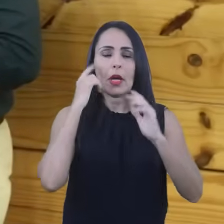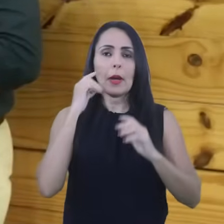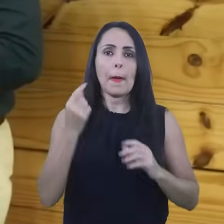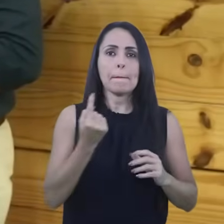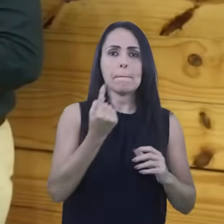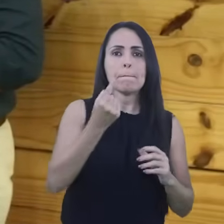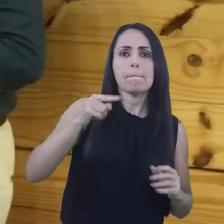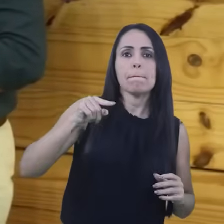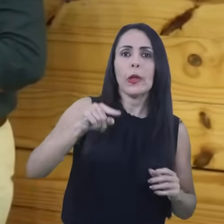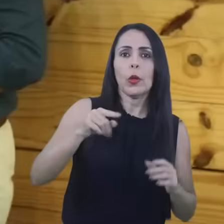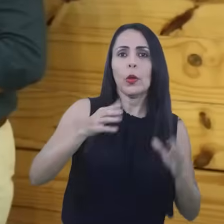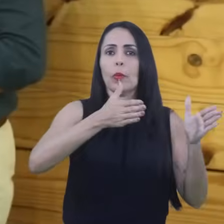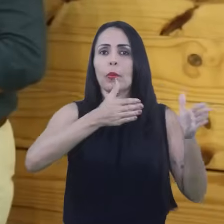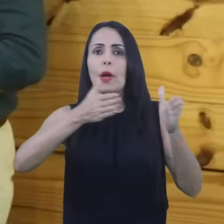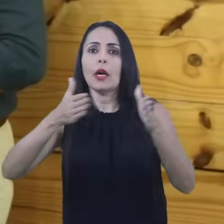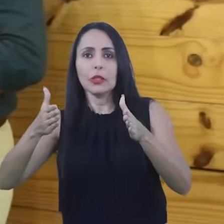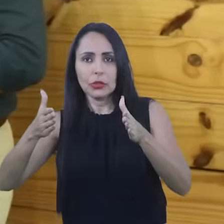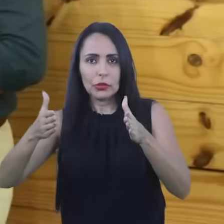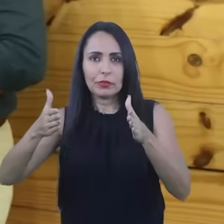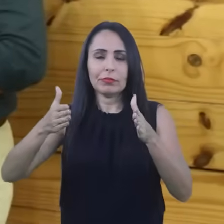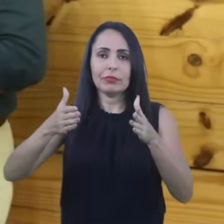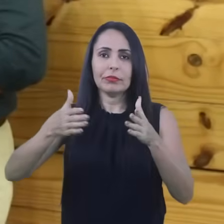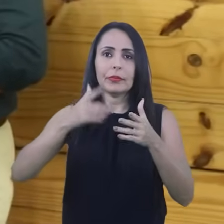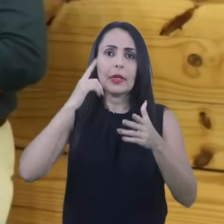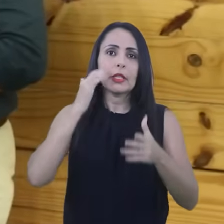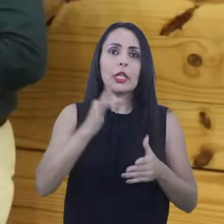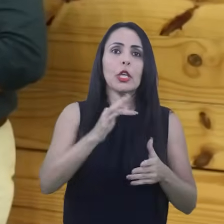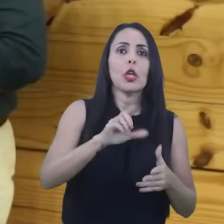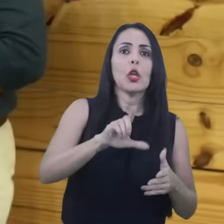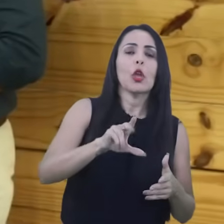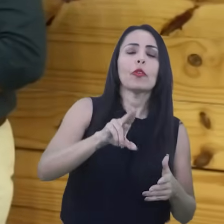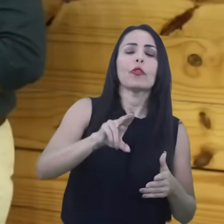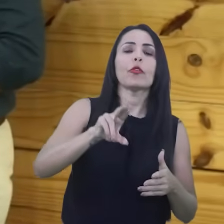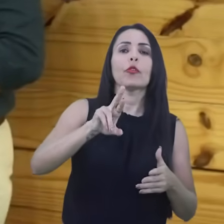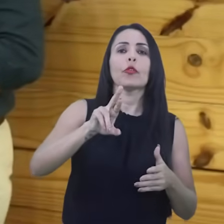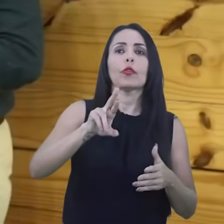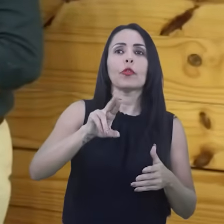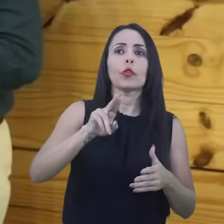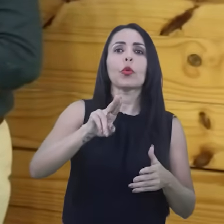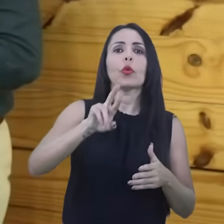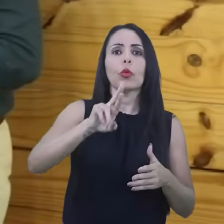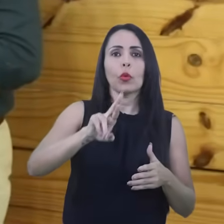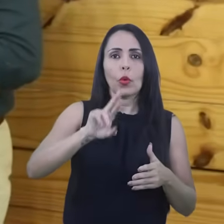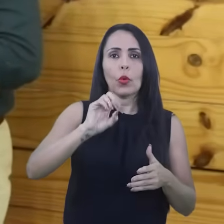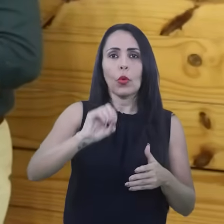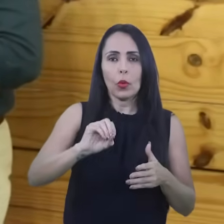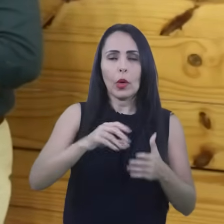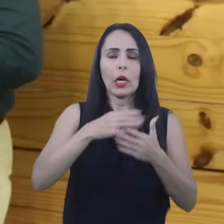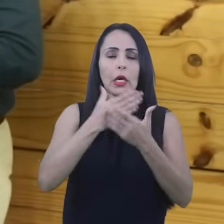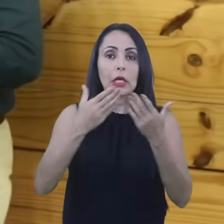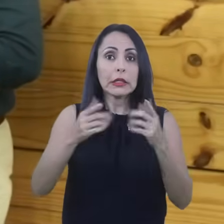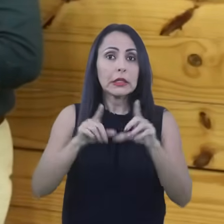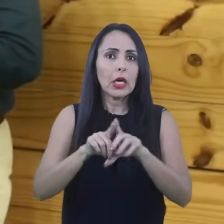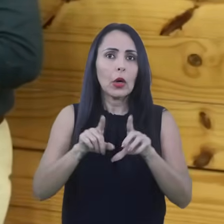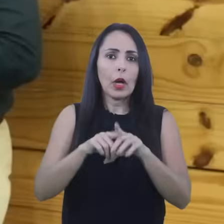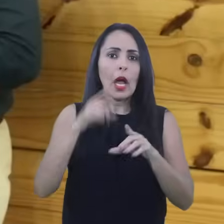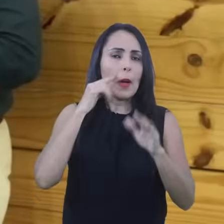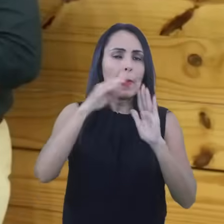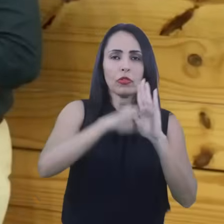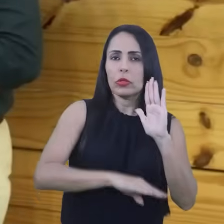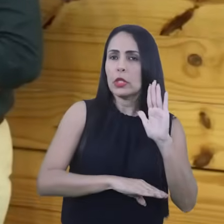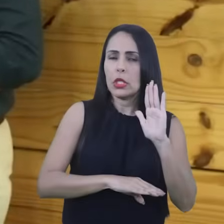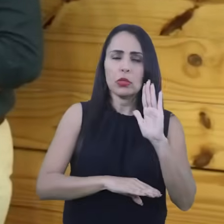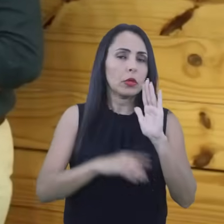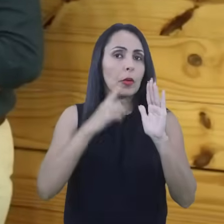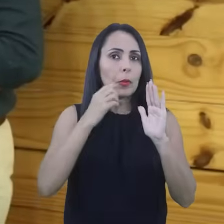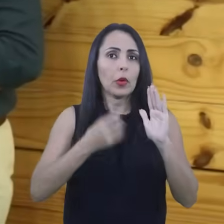1.000 partes por milhão de flúor, né? Entre 1.000 e 1.500, né? Abaixo disso não teria tanta eficácia.